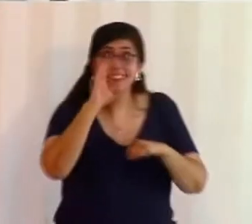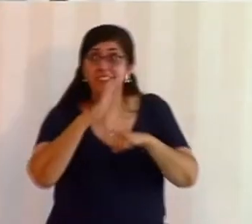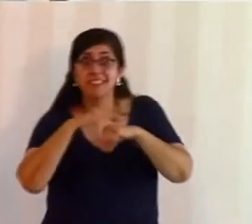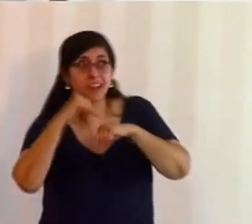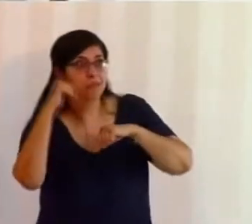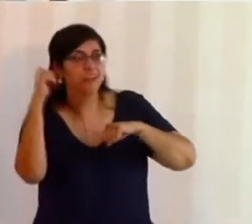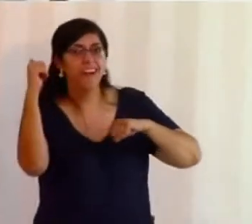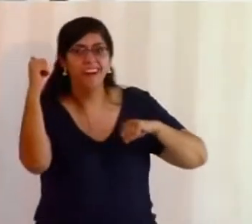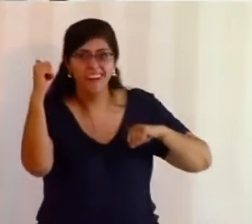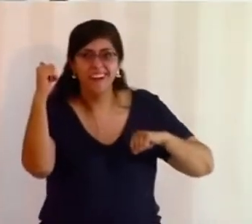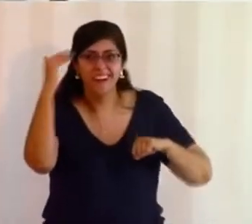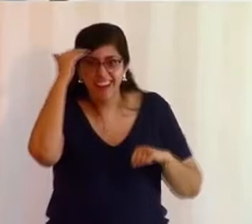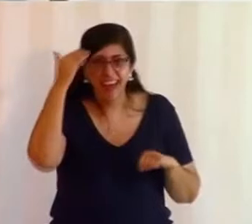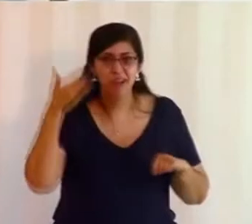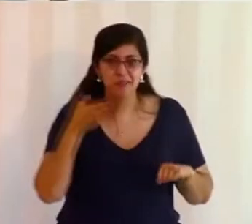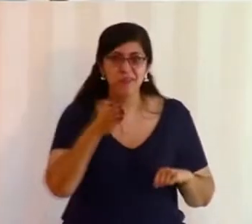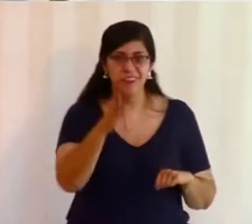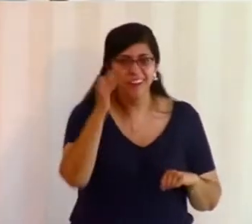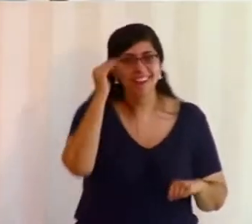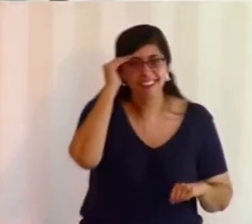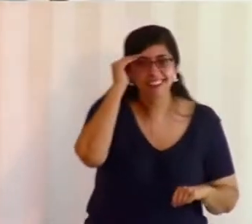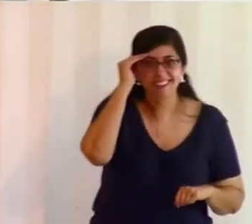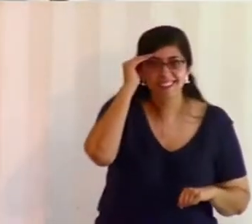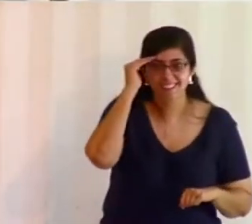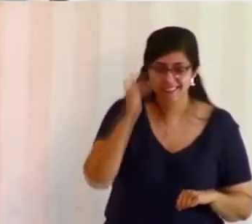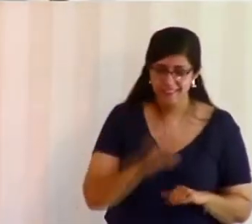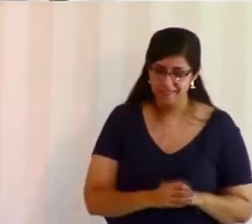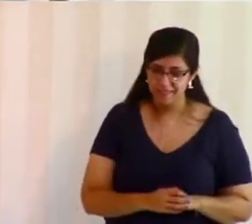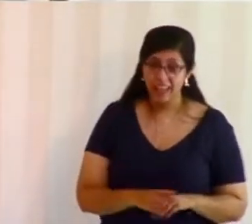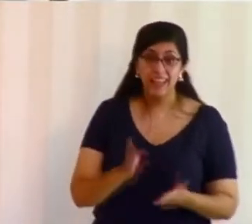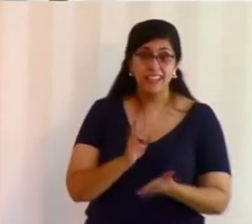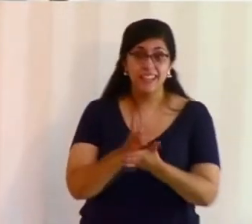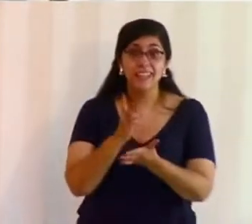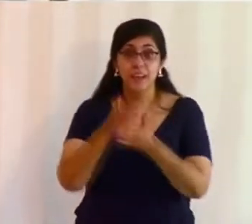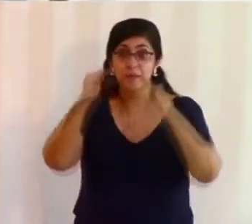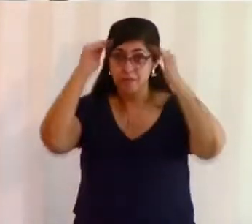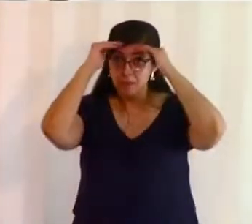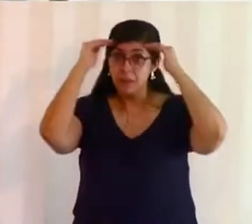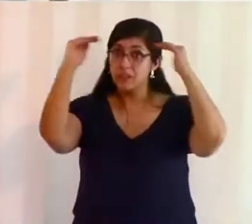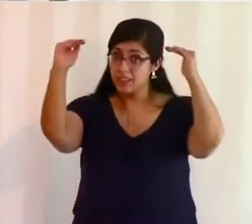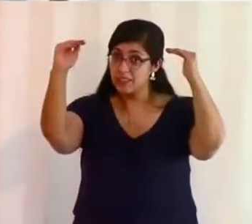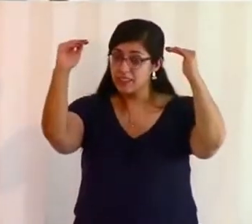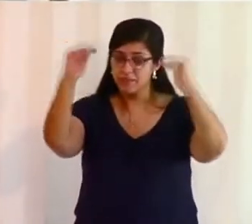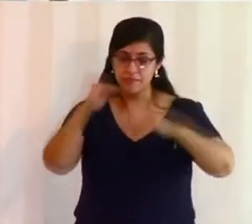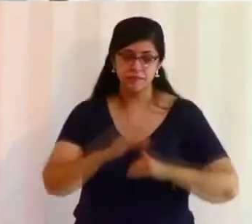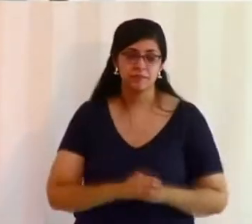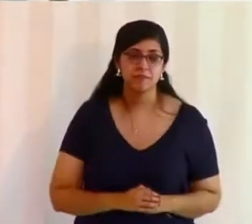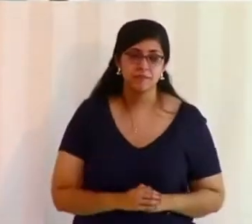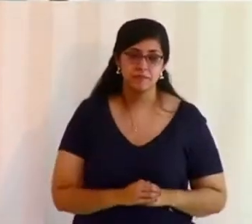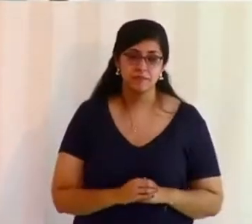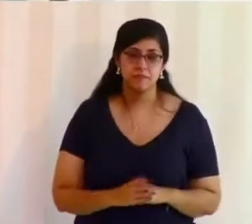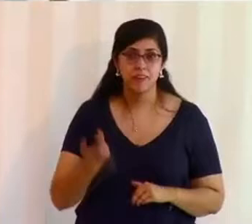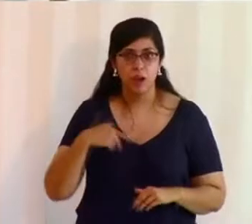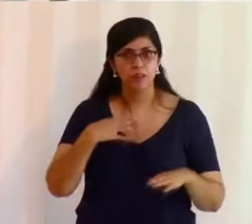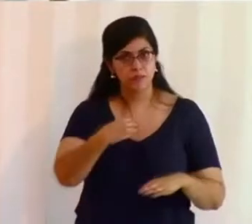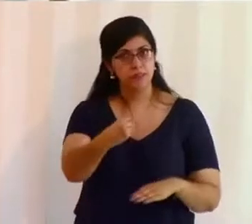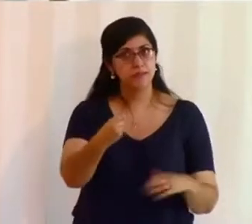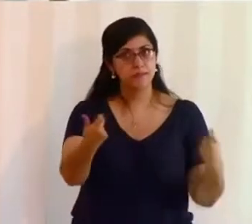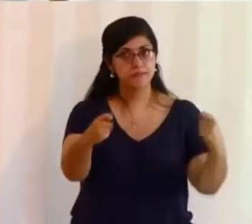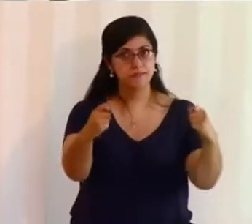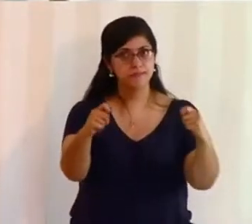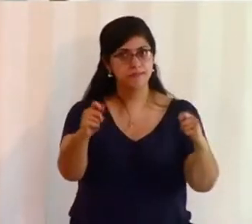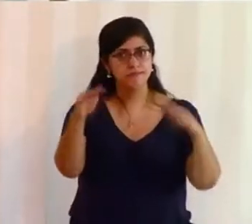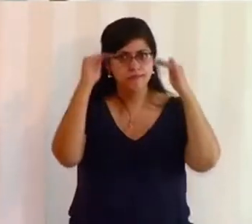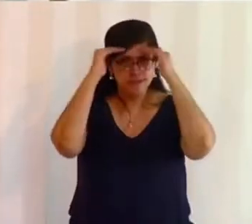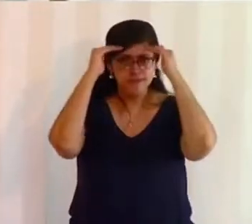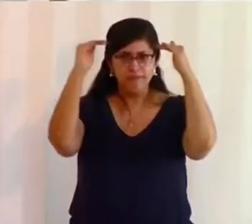queres, Senhor. Nós precisamos então dessa obediência da parte do Senhor da parte dos seus filhos.